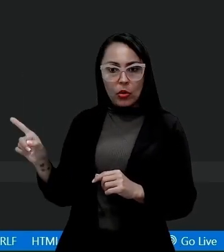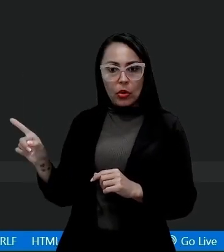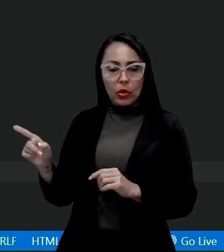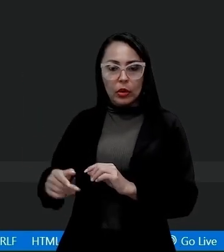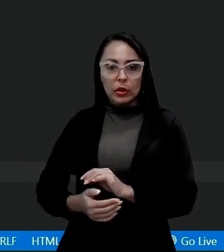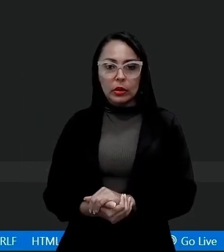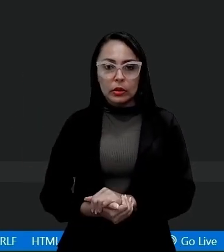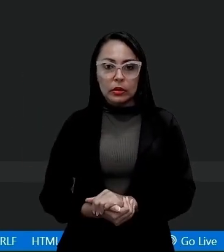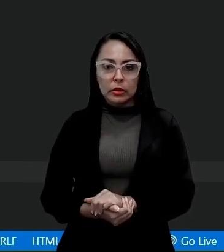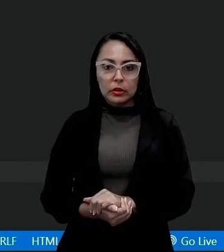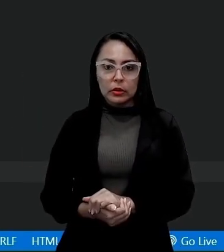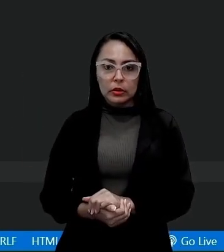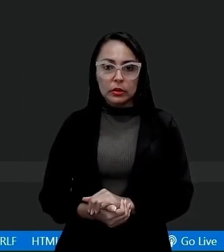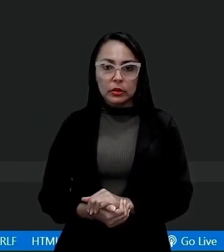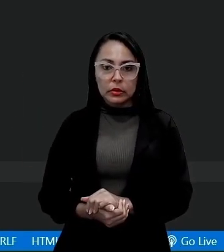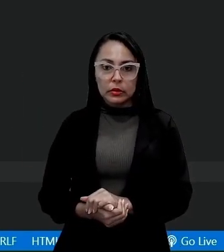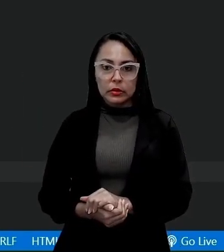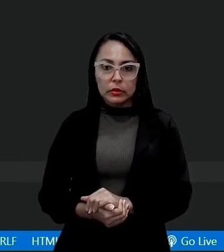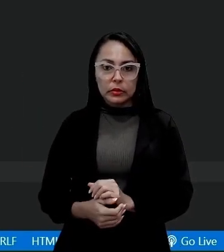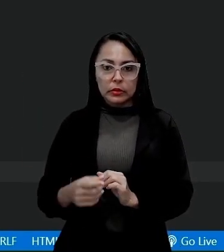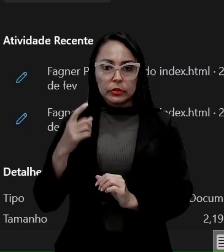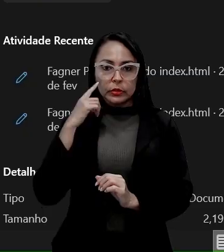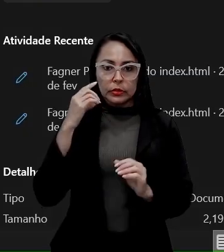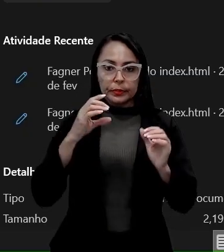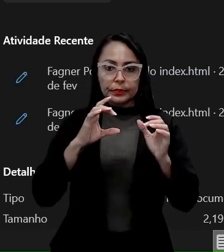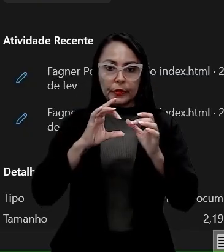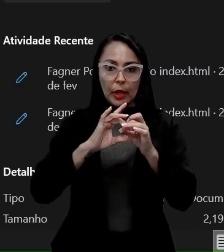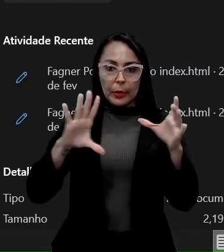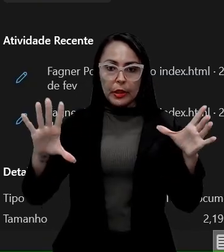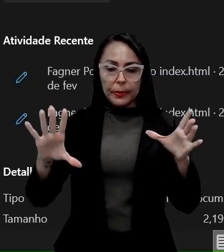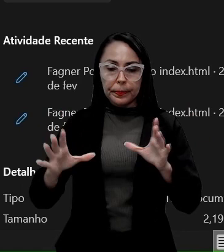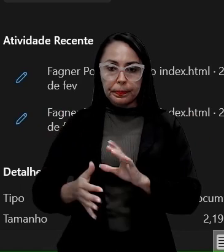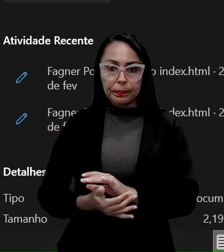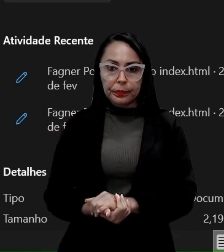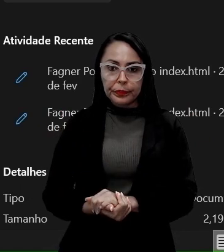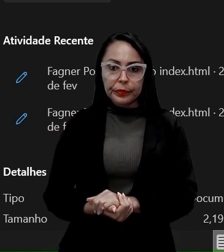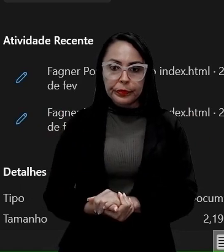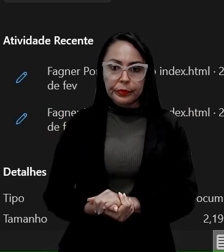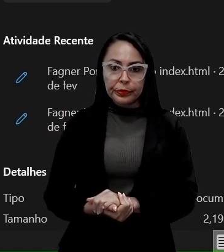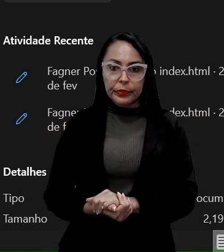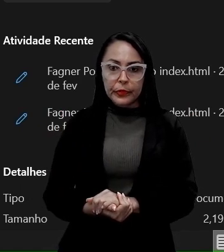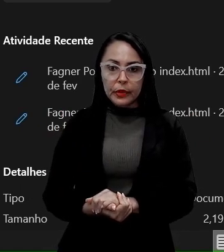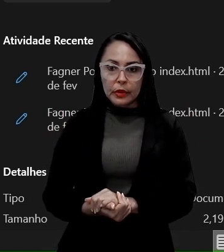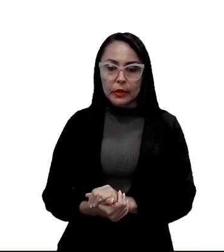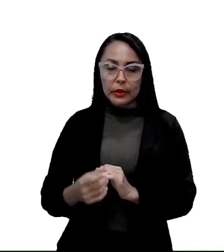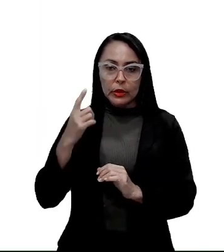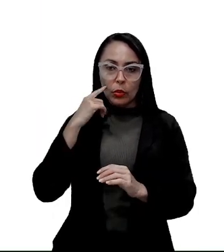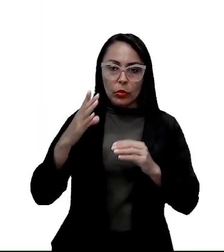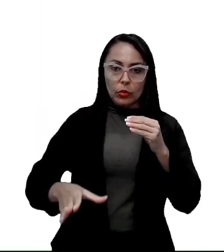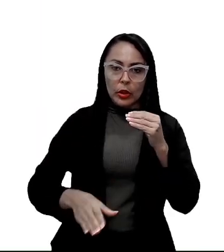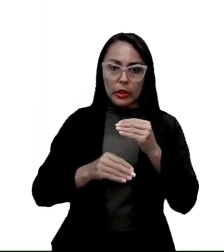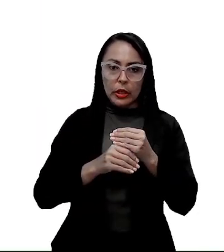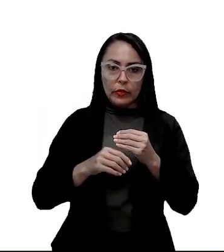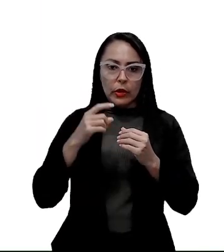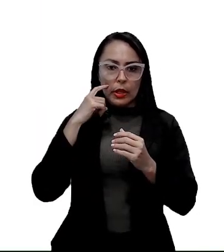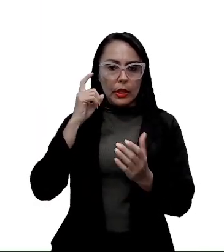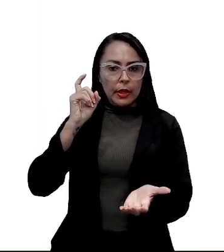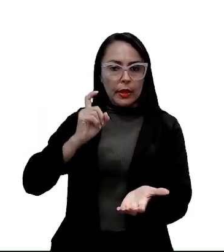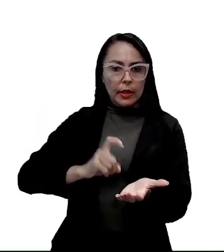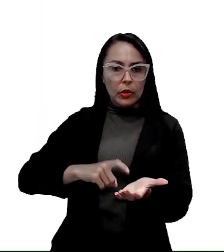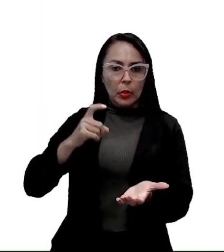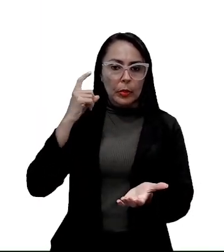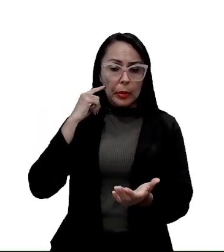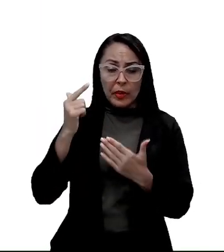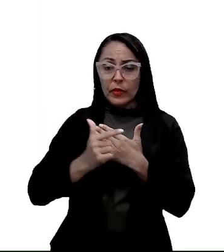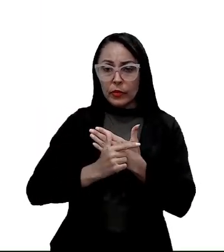e bota revelar no explorador de arquivos. Pronto. Vou abrir aqui meu arquivo e clicar no botão para ver se